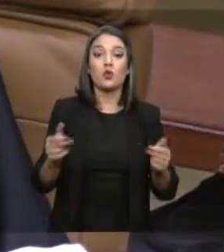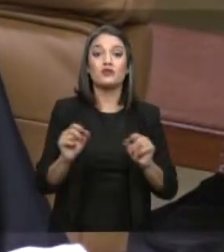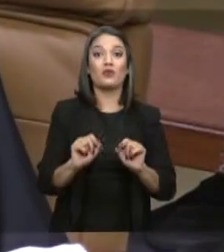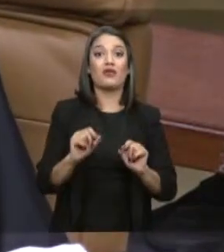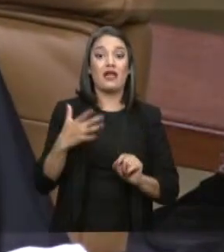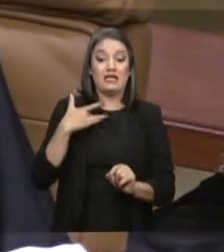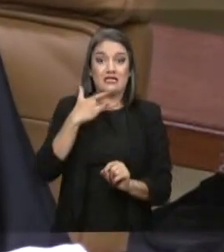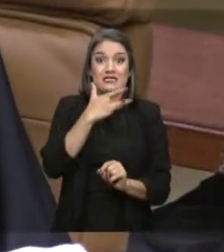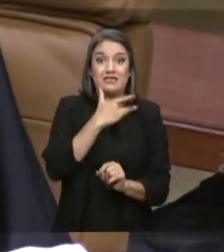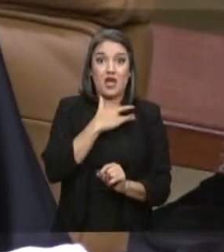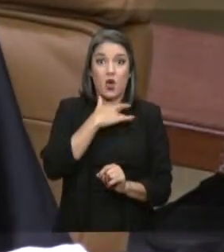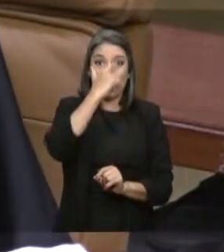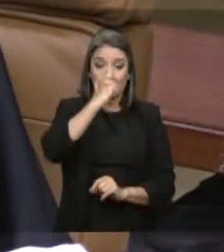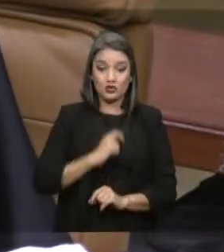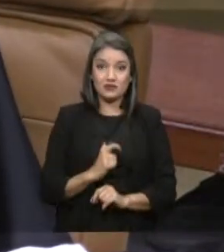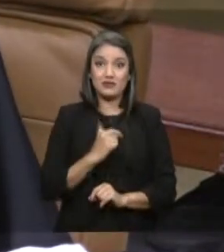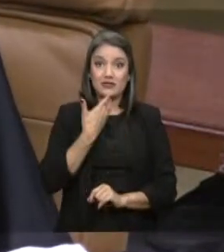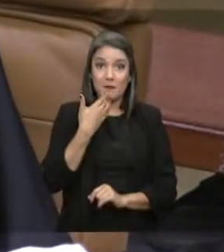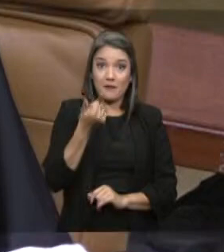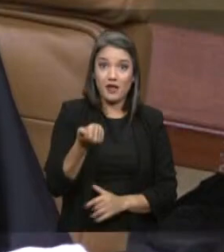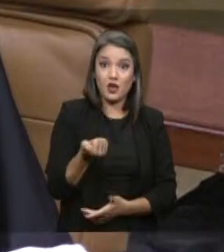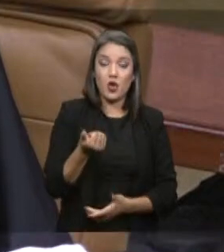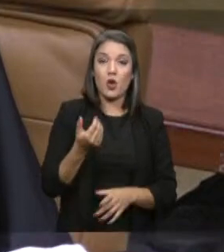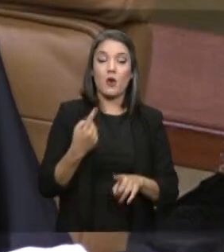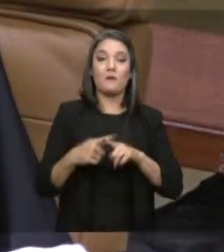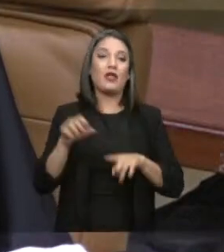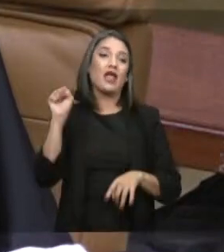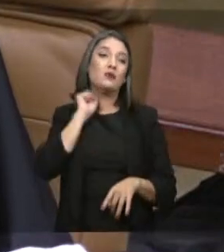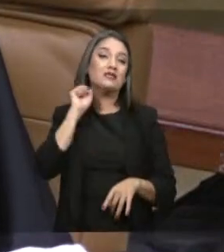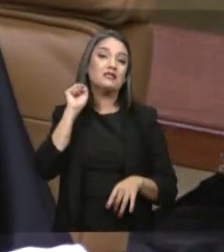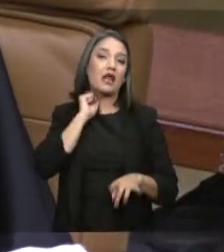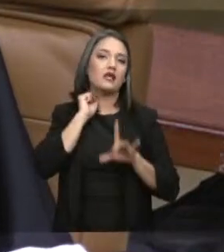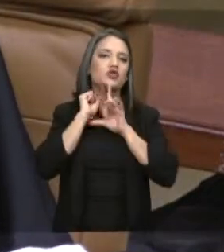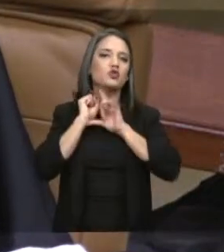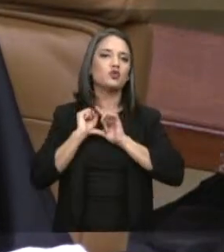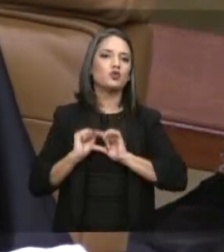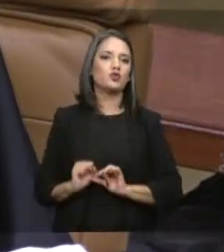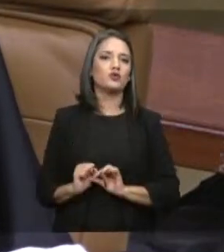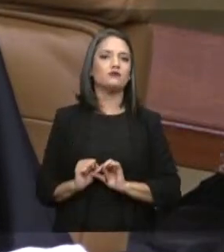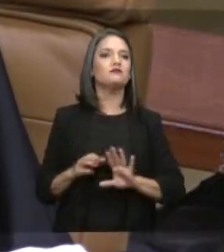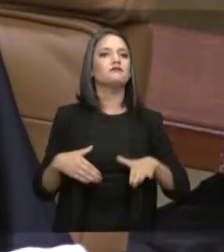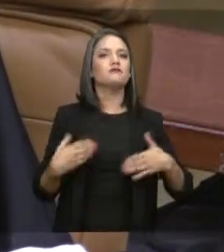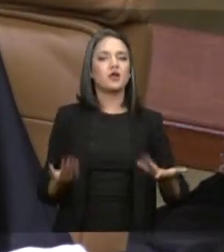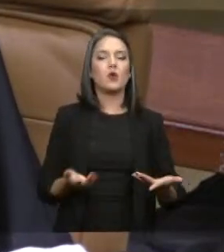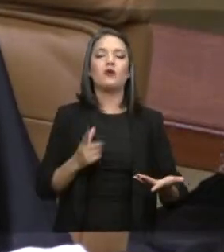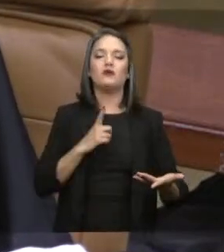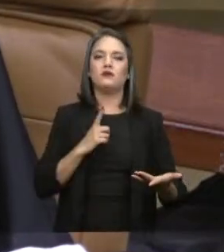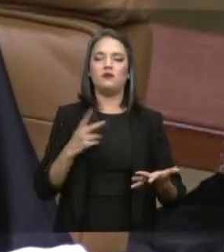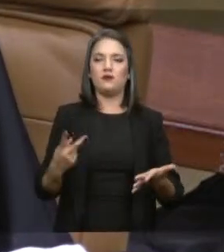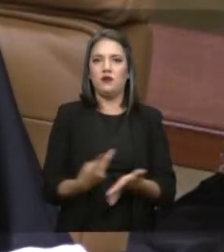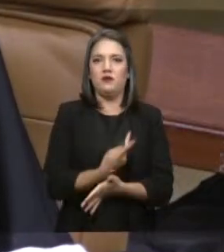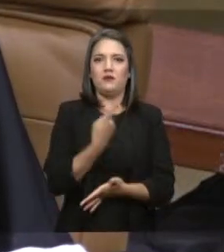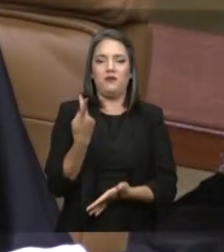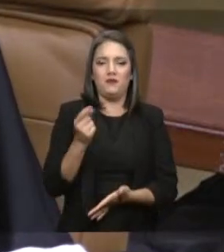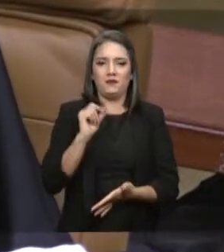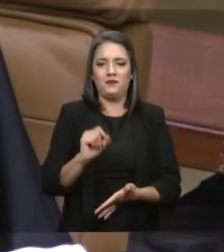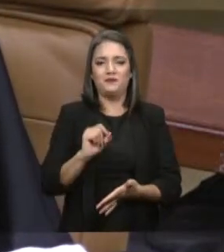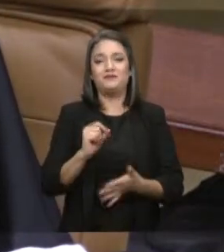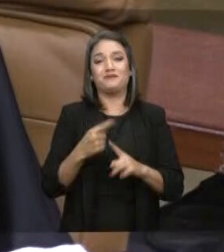dos trabalhadores com a diminuição do estresse do dia a dia um dos principais fatores que